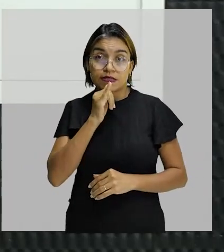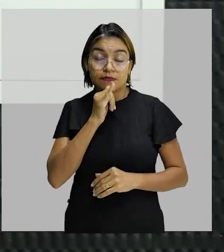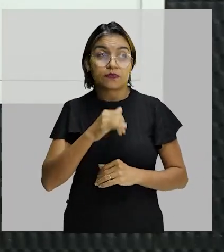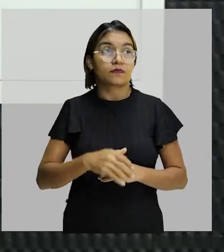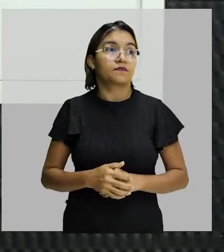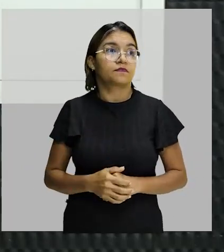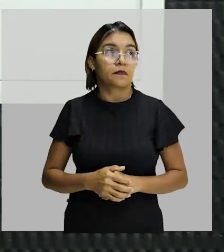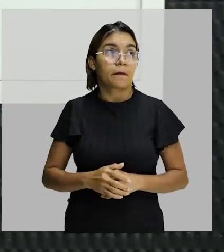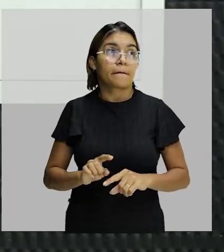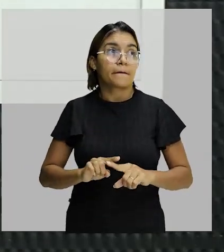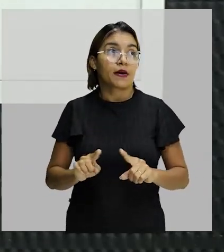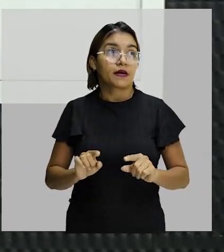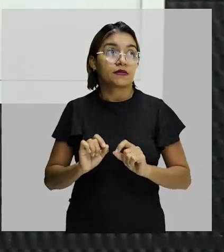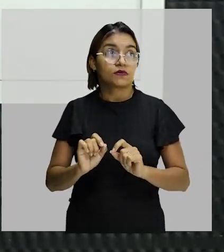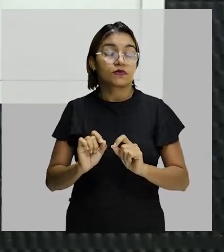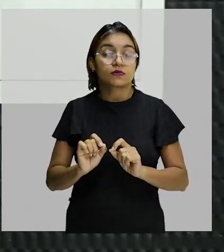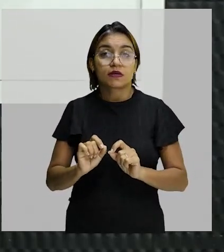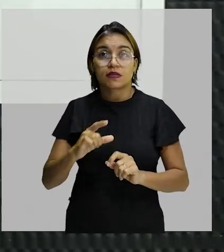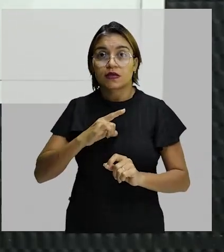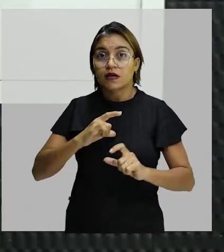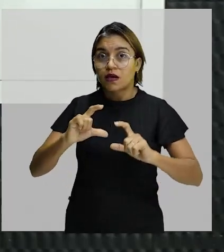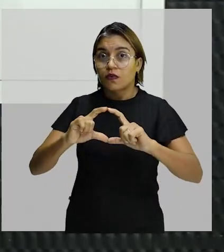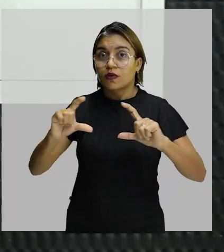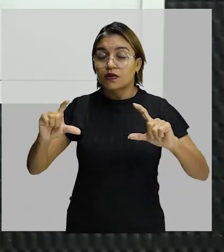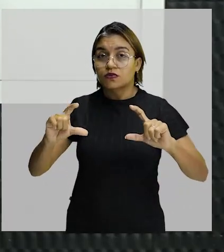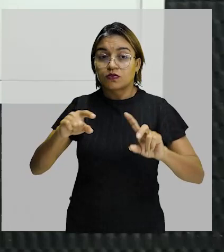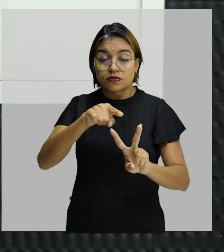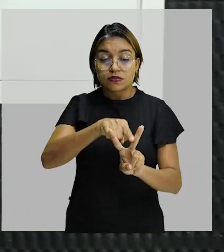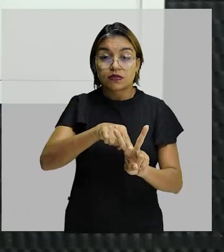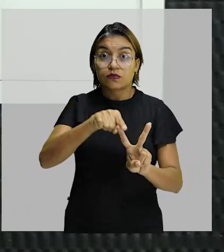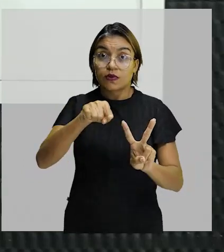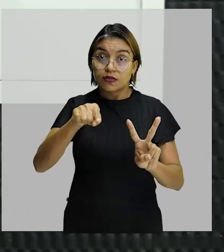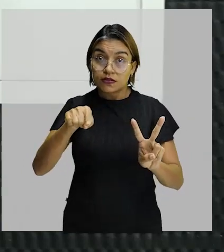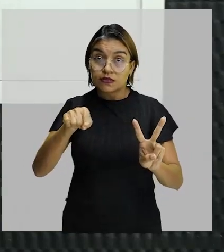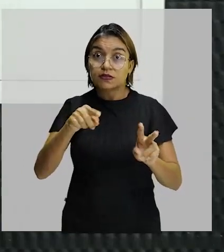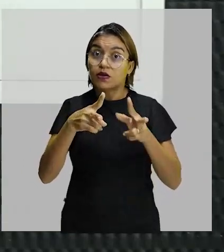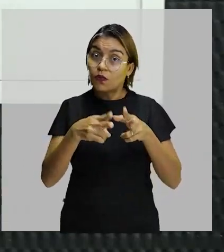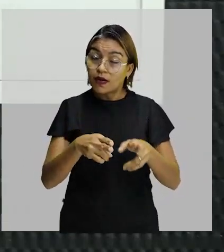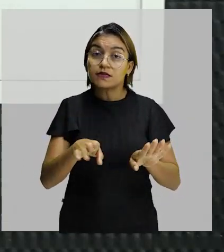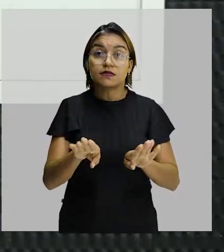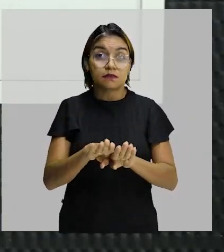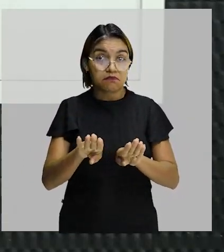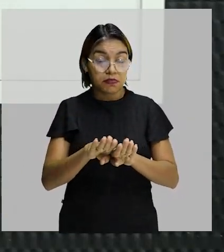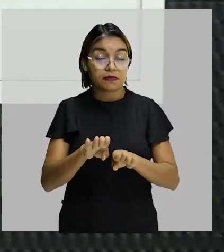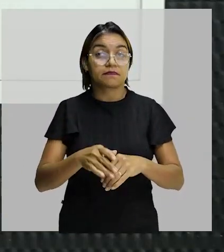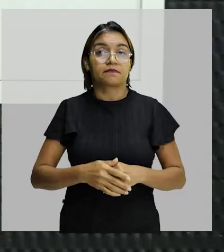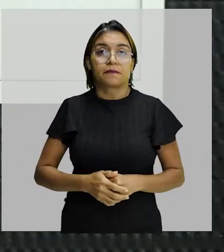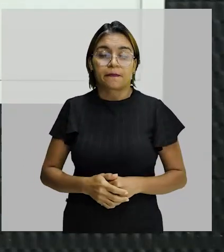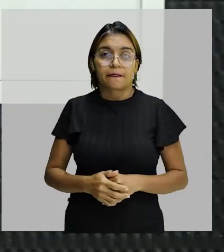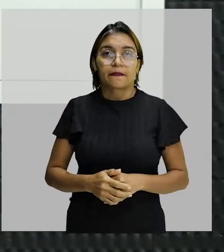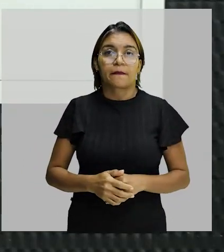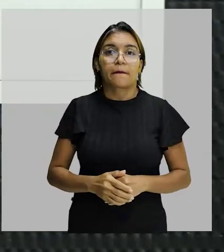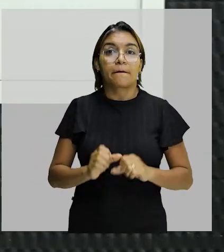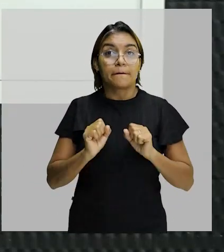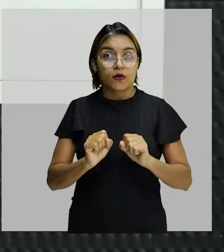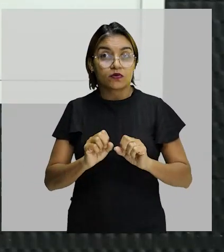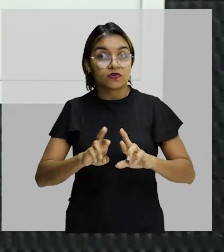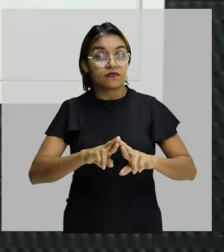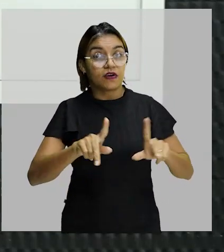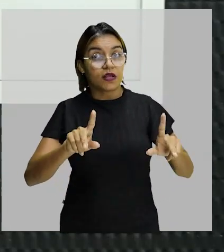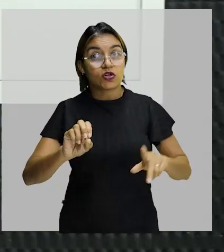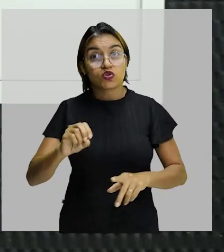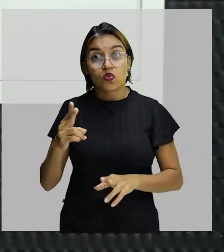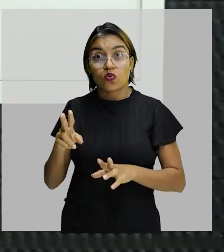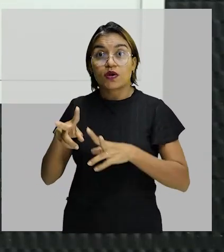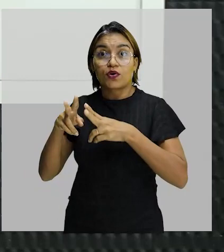tá? Só que tem equações que têm raízes iguais. Por isso que ele fala aqui, ó, que podem ser distintas ou não. A